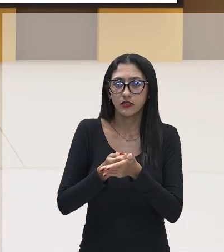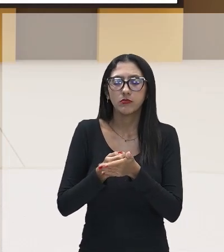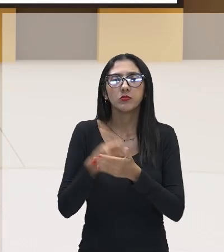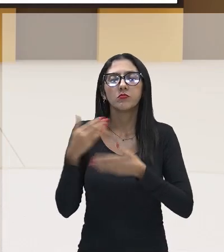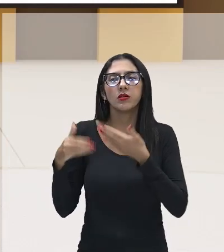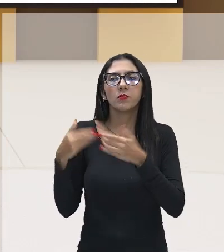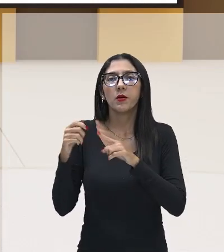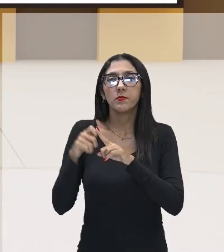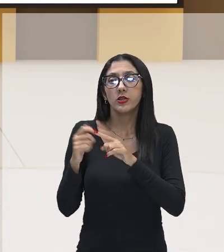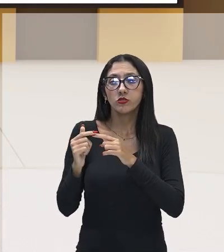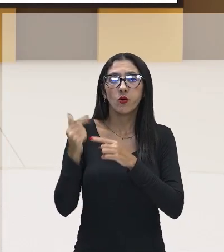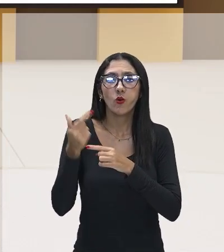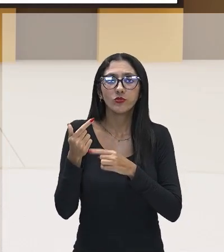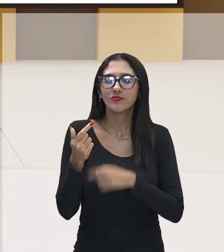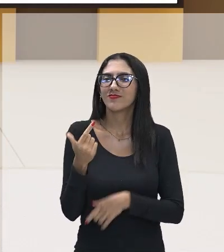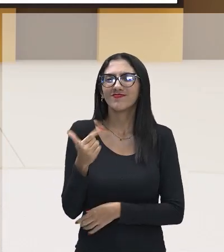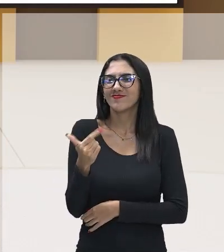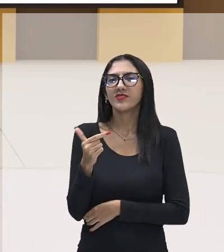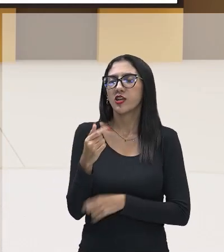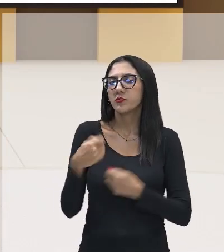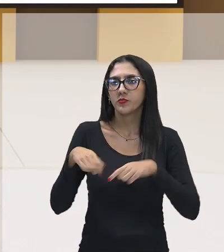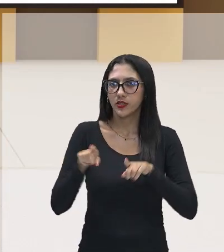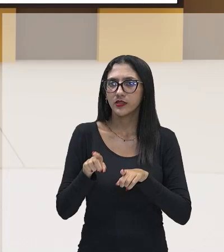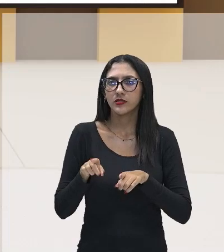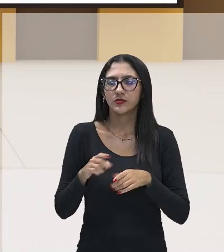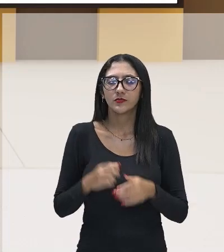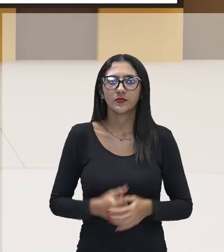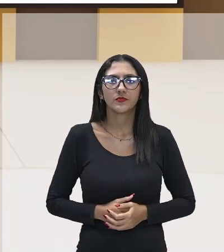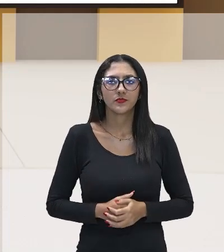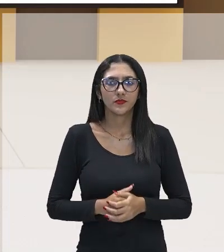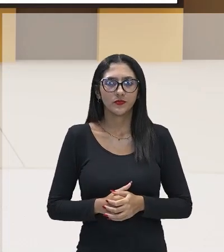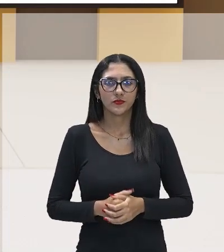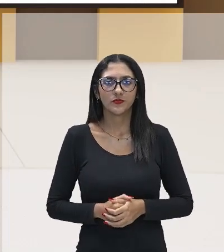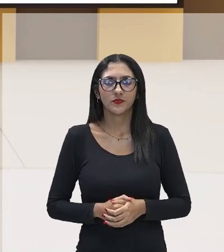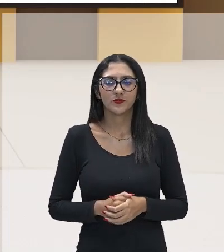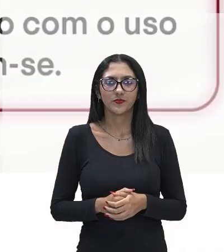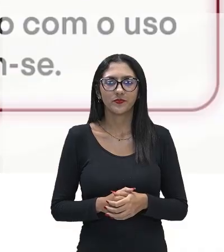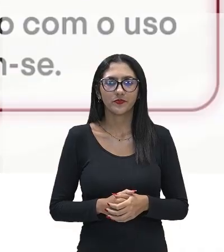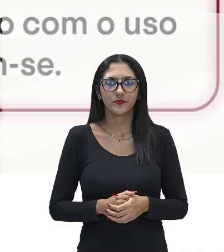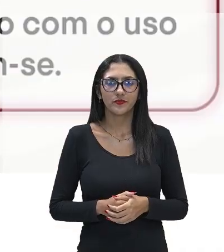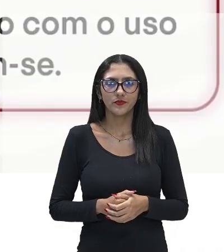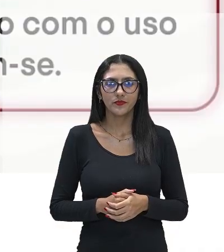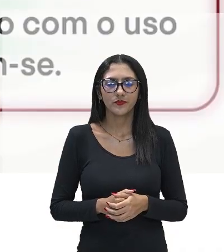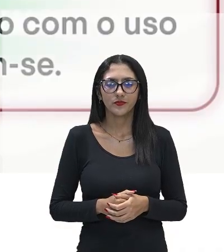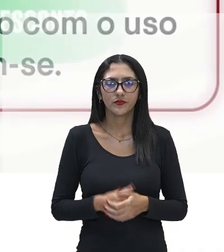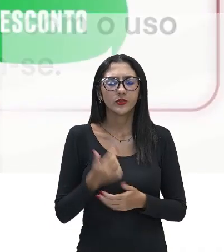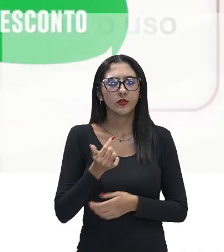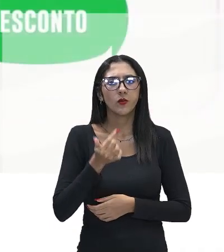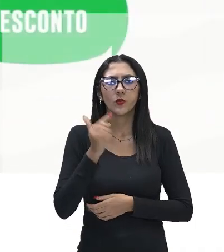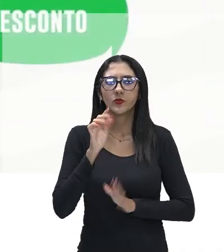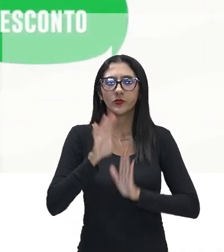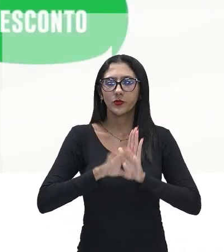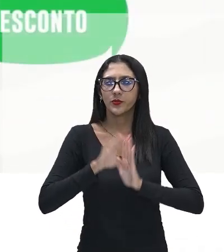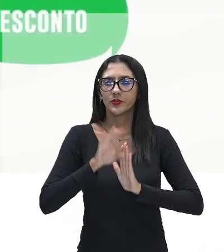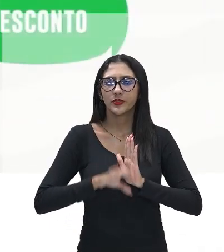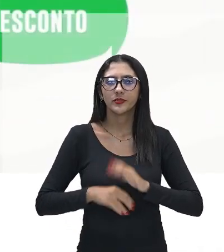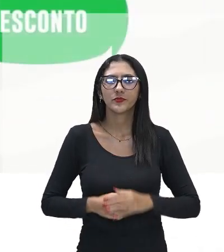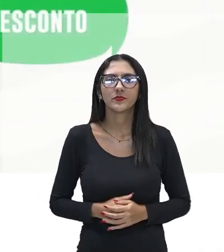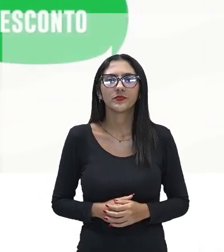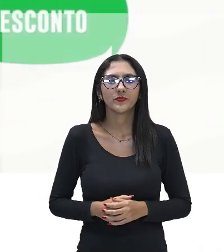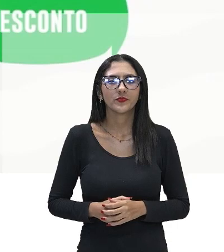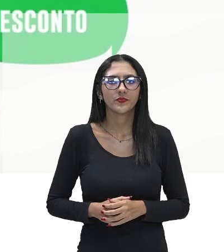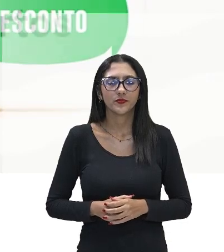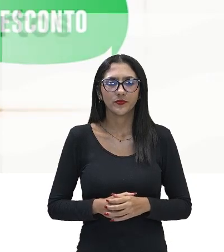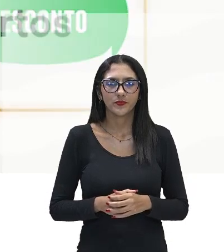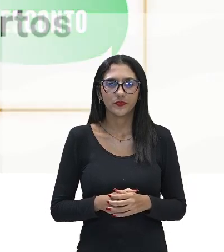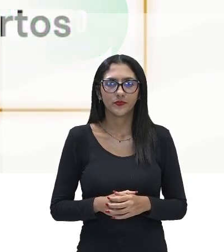Isso são despesas variáveis. Tudo certo? Vamos lá para outro conceito. Vamos agora ver o